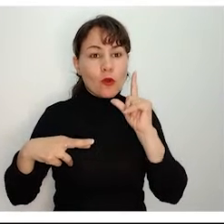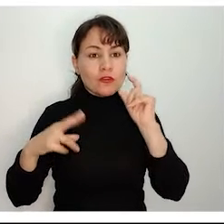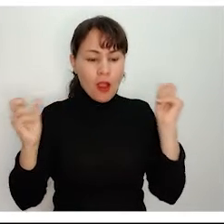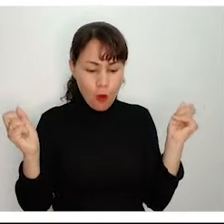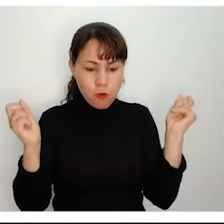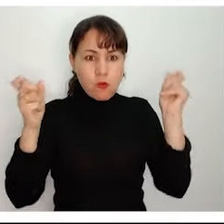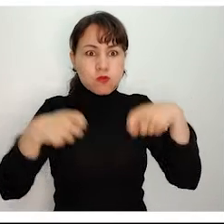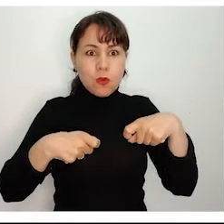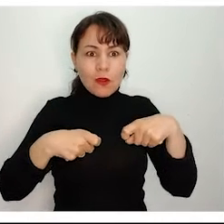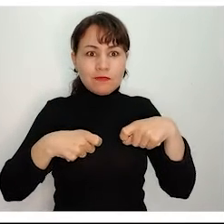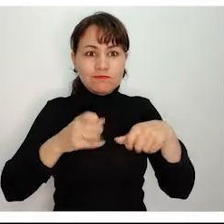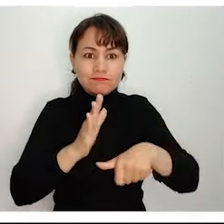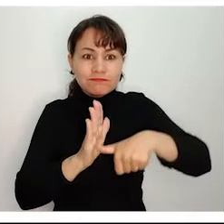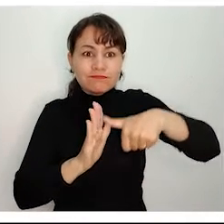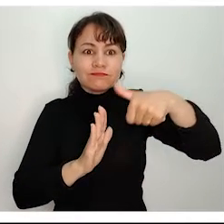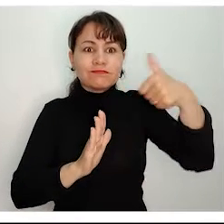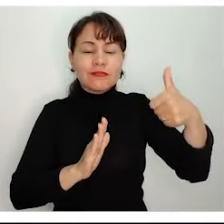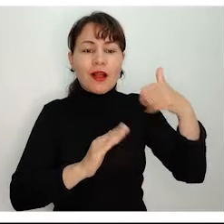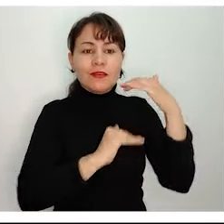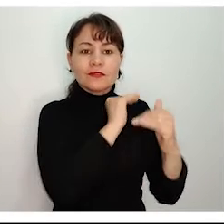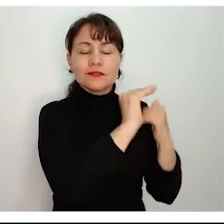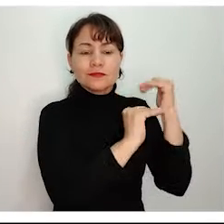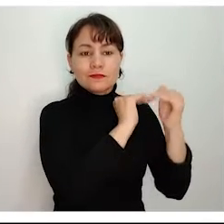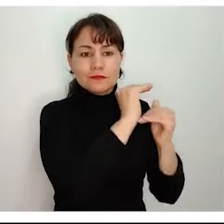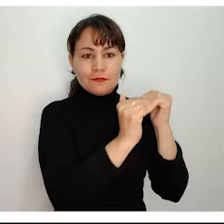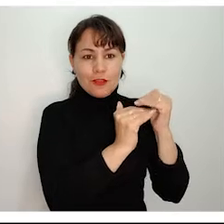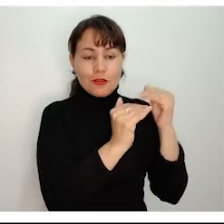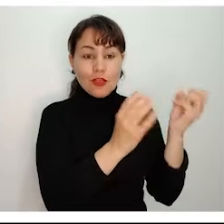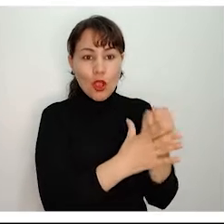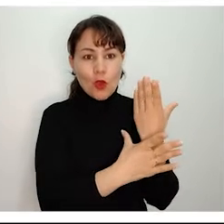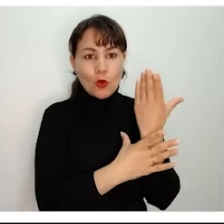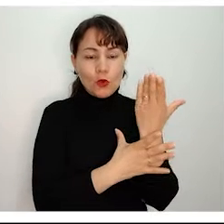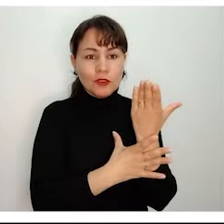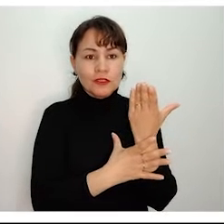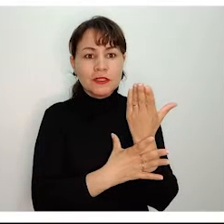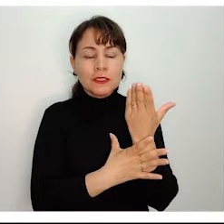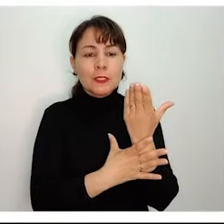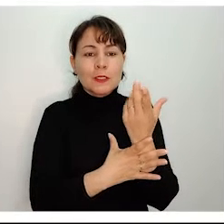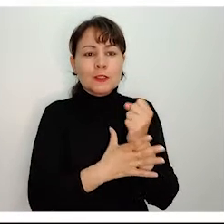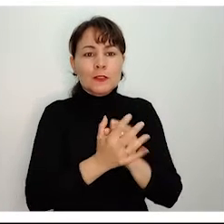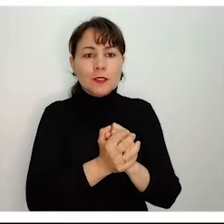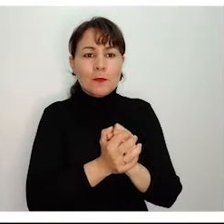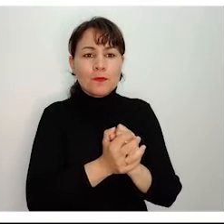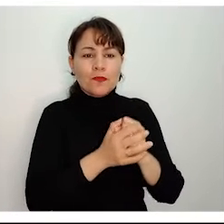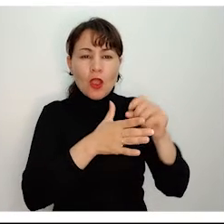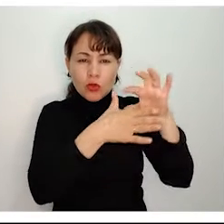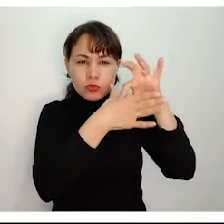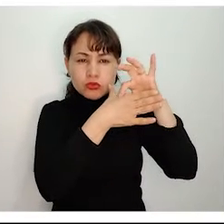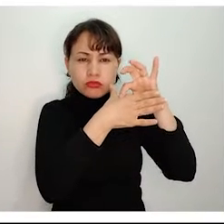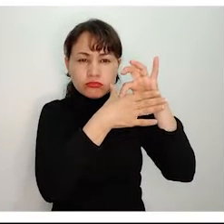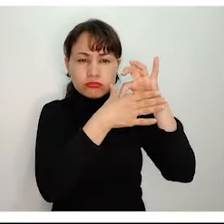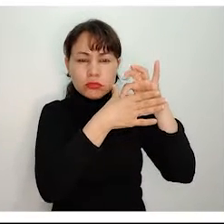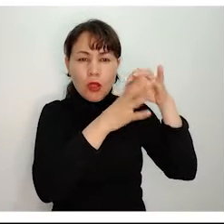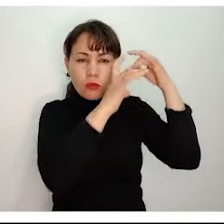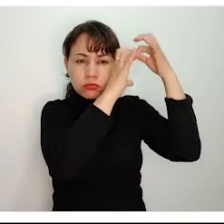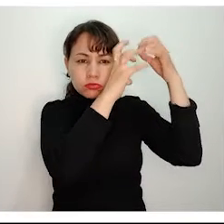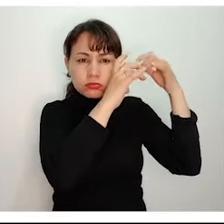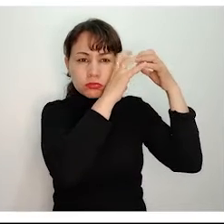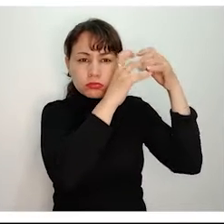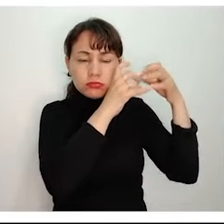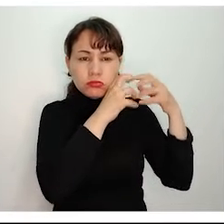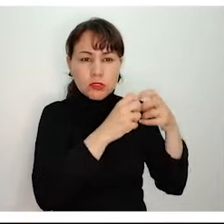possa alcançar suas potencialidades de desenvolvimento. E começa a acontecer o que a gente chama de